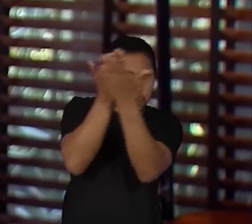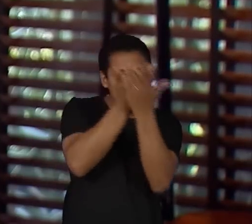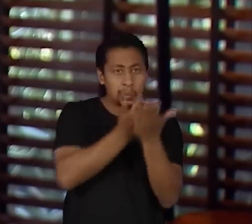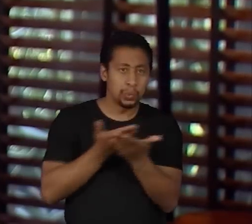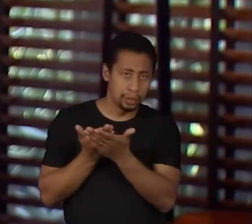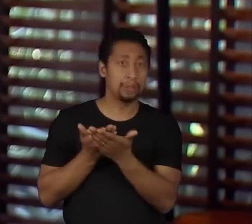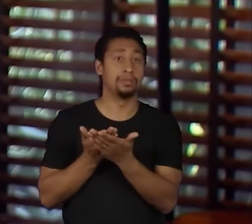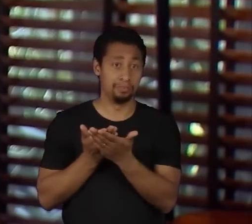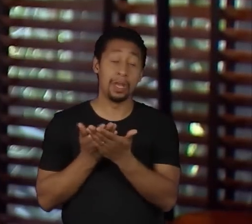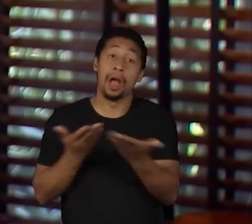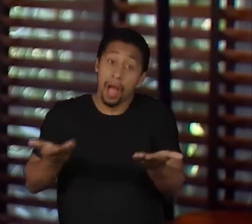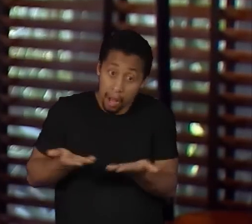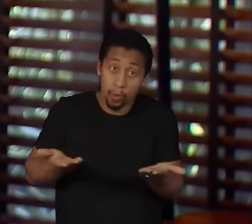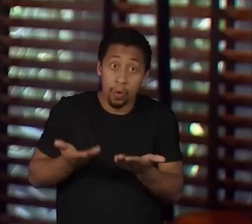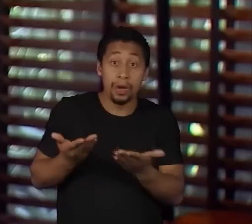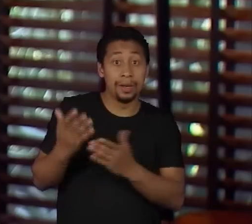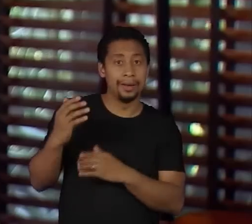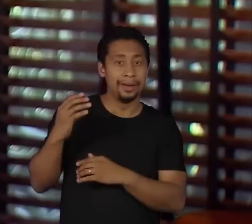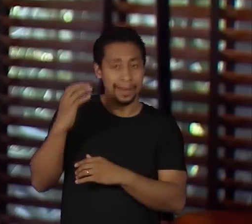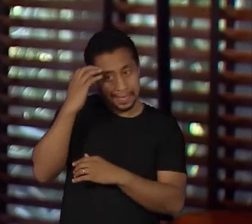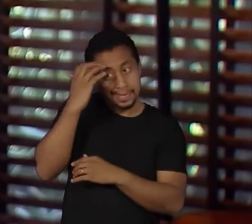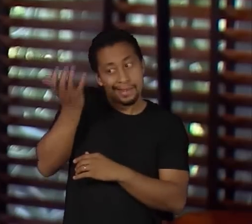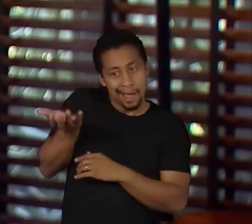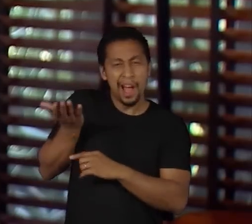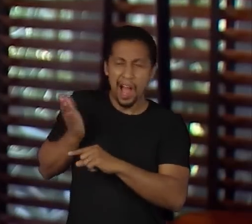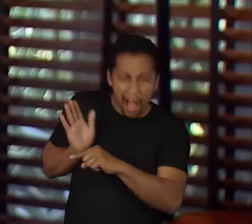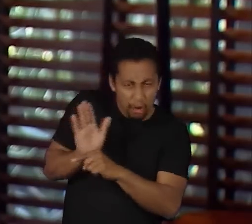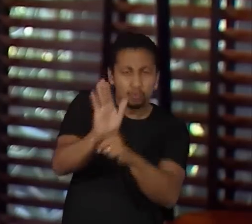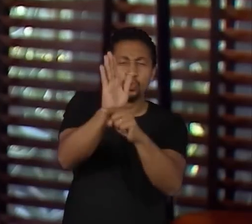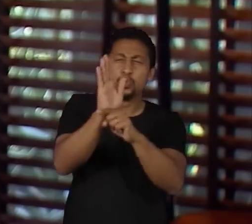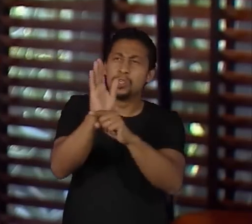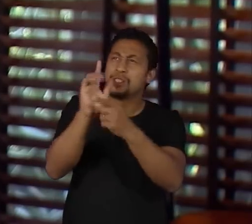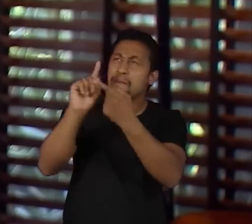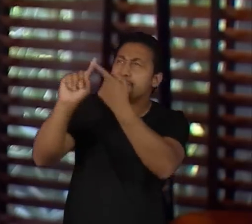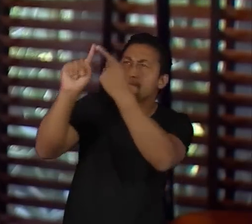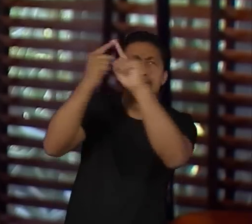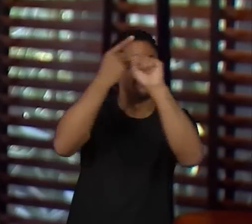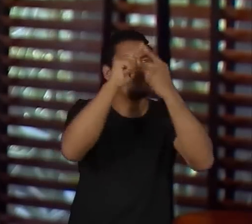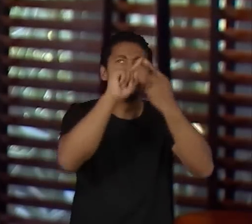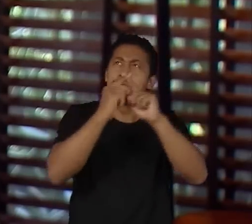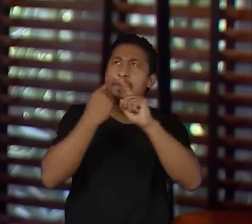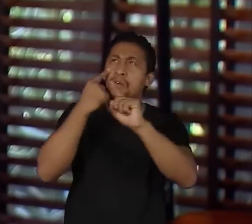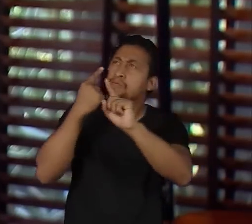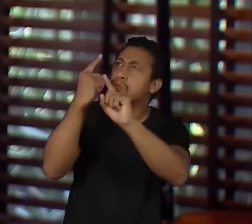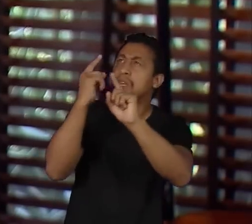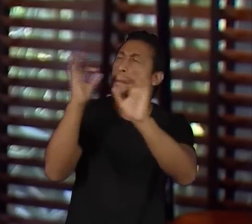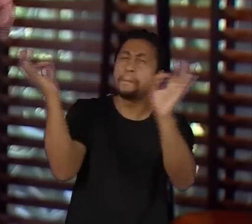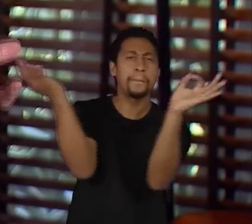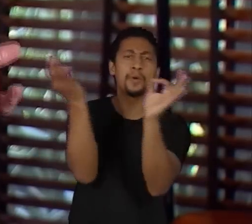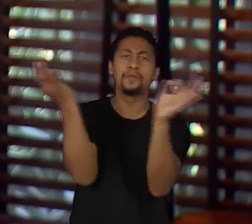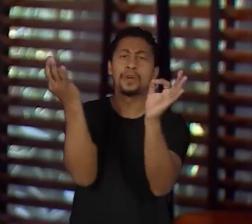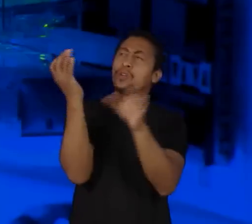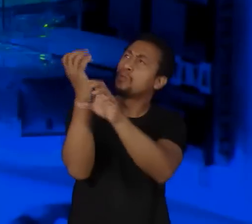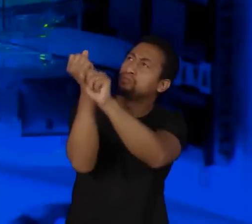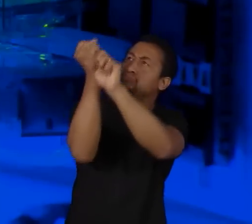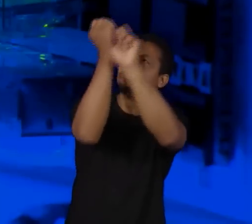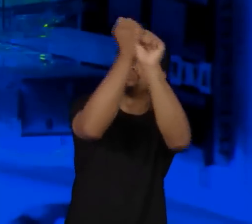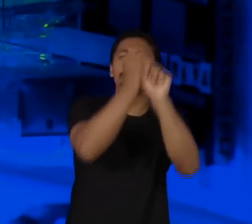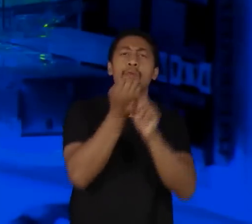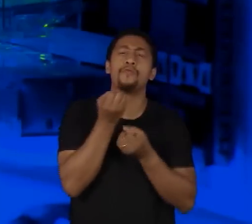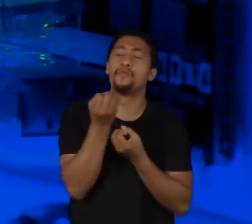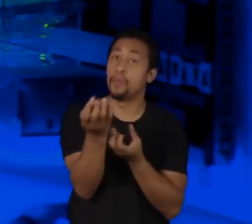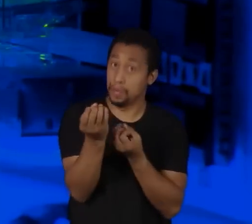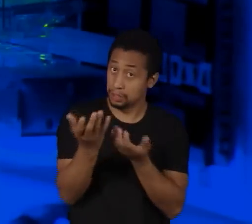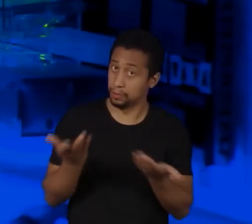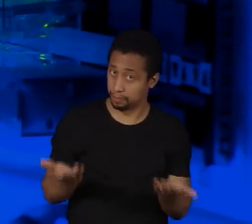mais assertivo com o uso da inteligência artificial, porque permite trabalhar com um número de dados muito